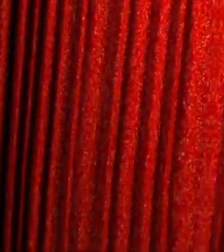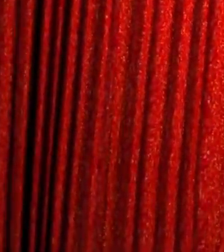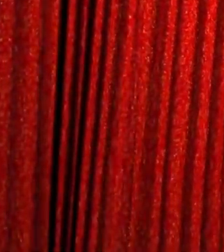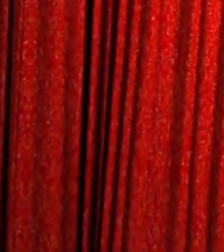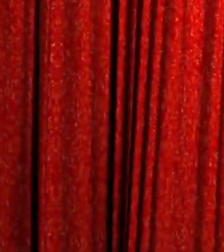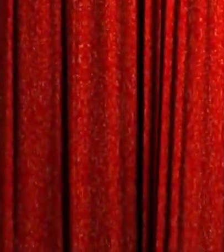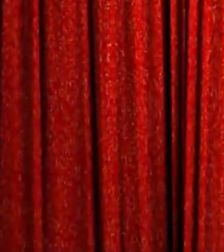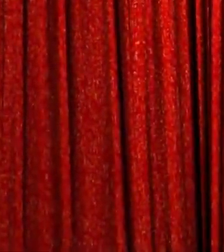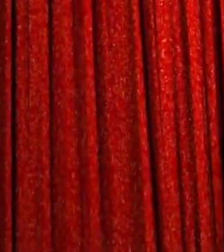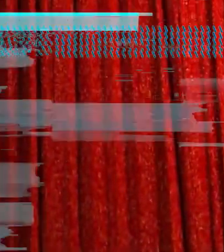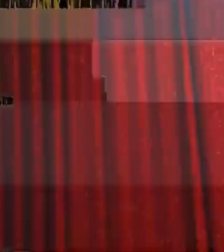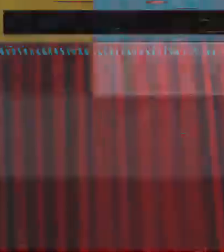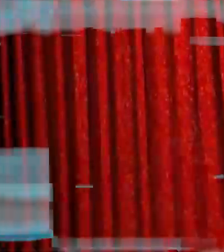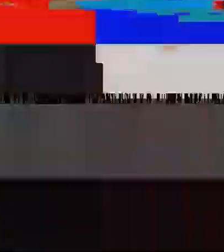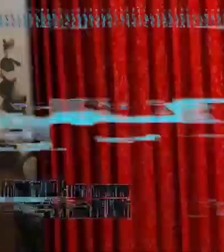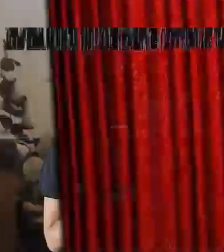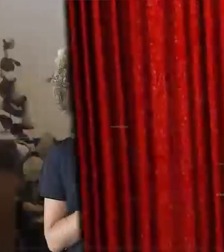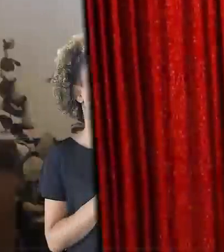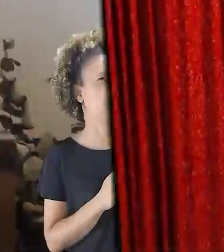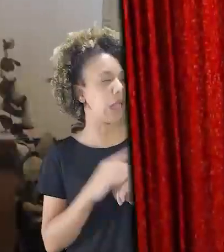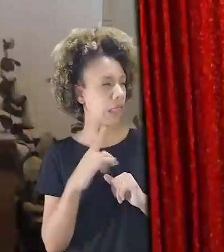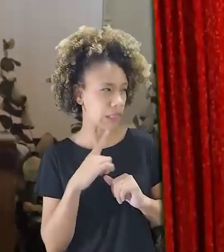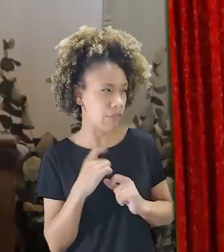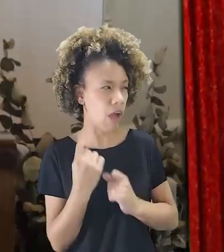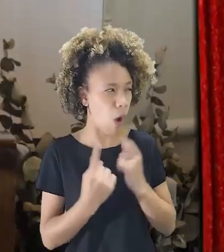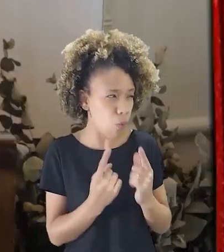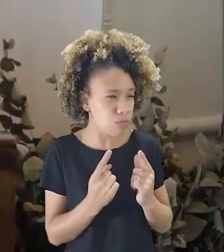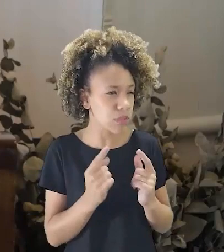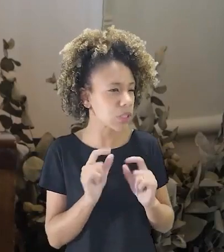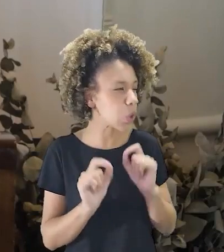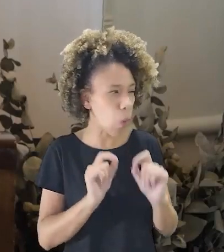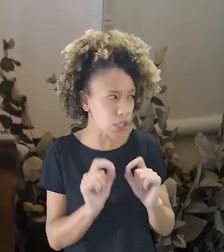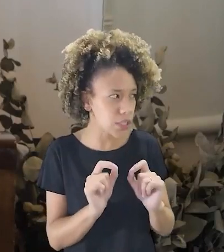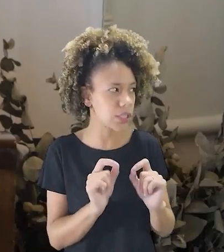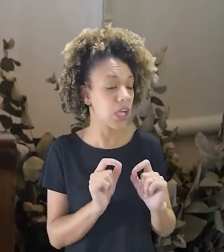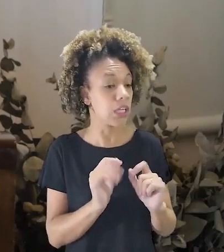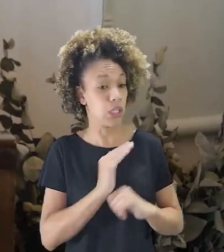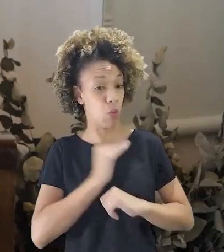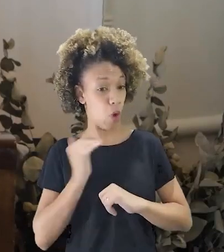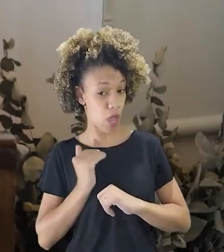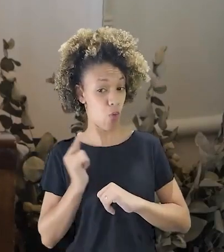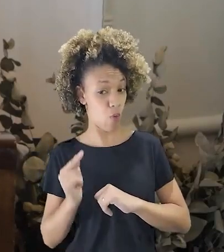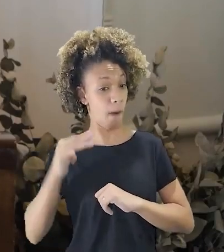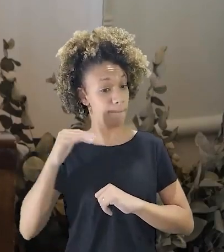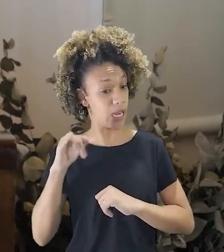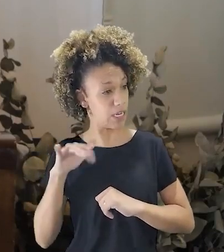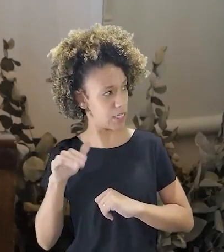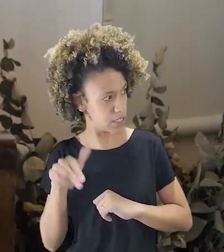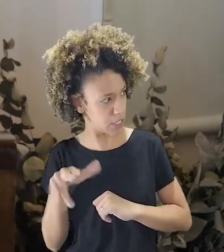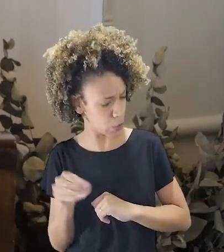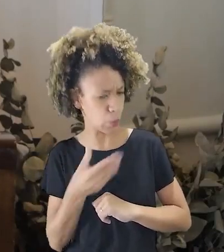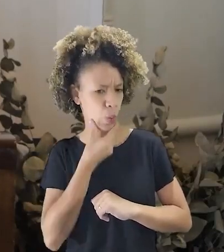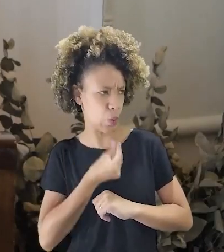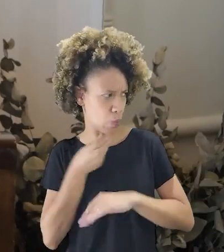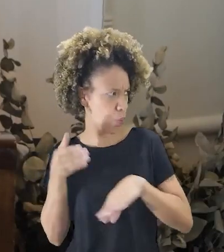pelo que eu entendi, vamos lá. Teve alguma situação que morreu um miliciano muito famoso. Né, e aí